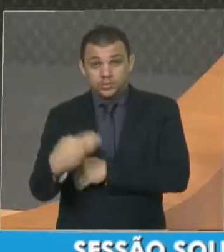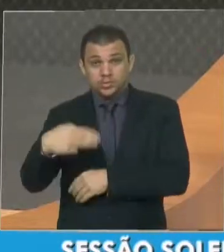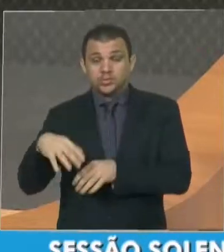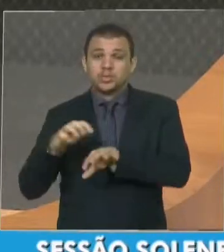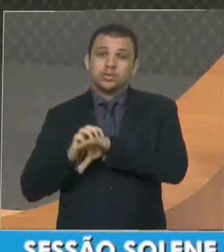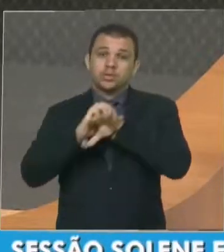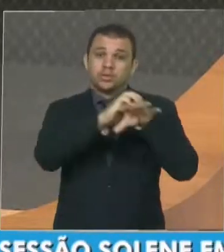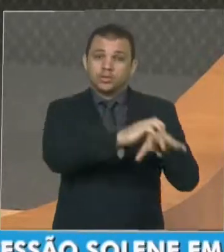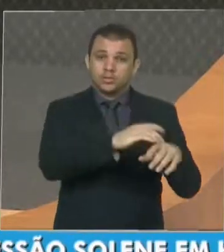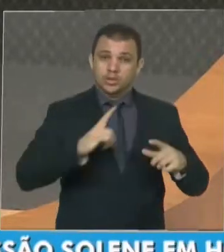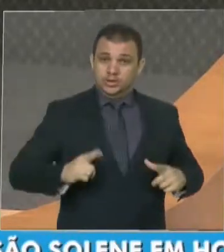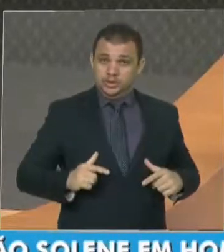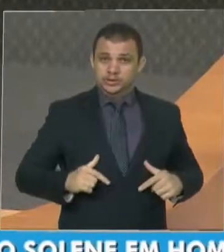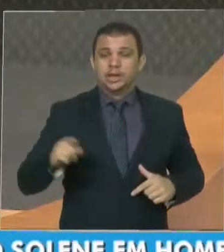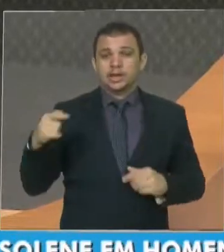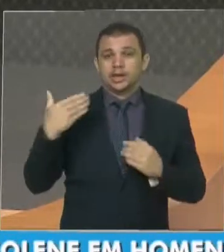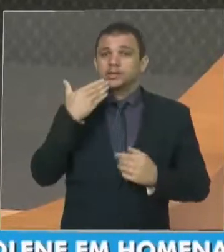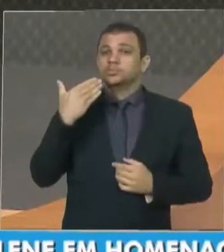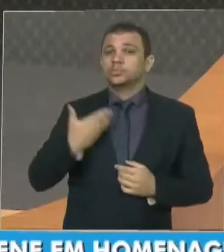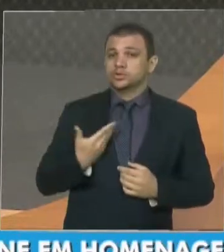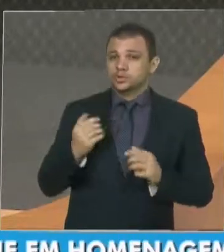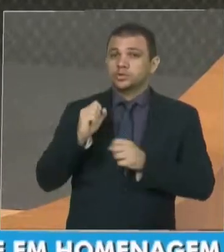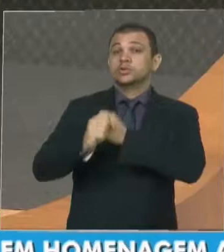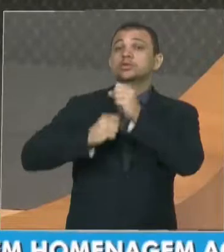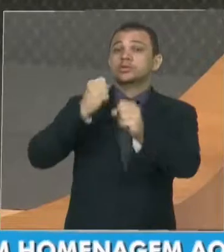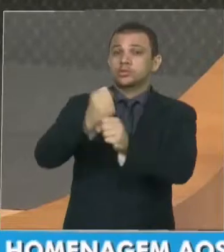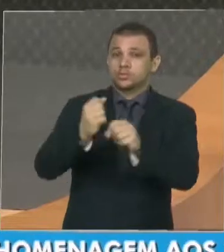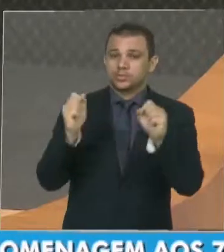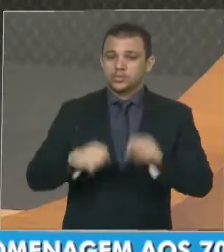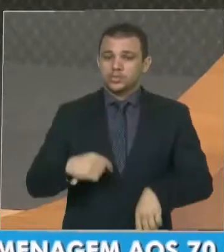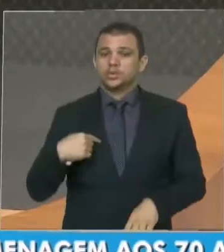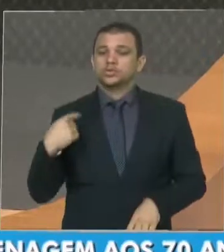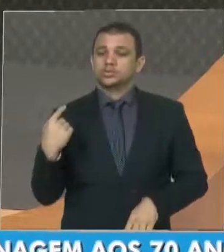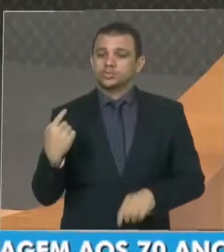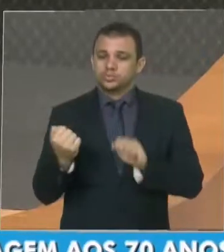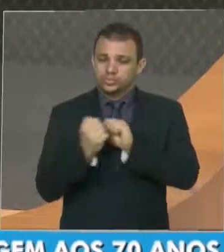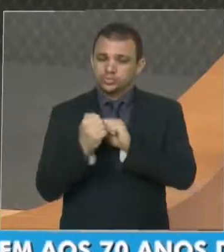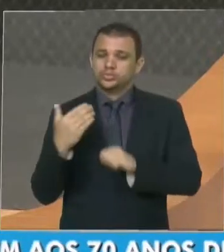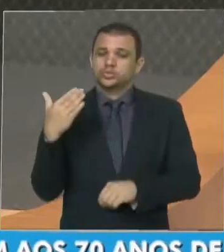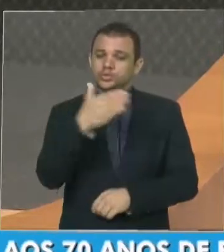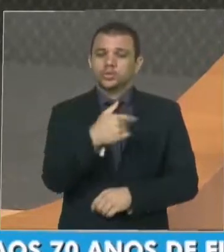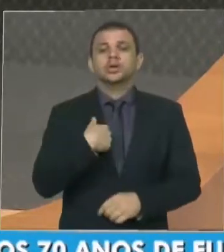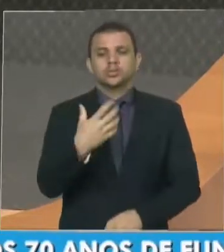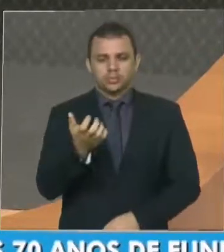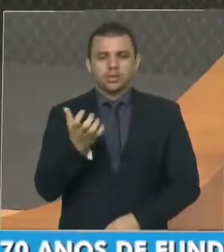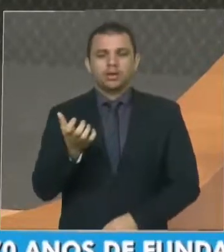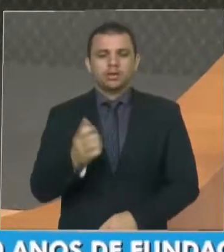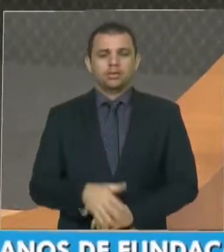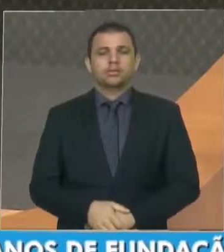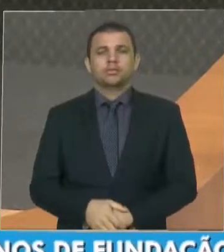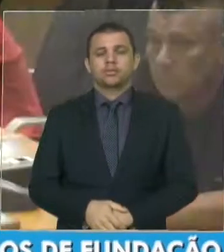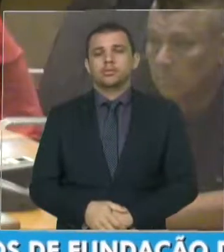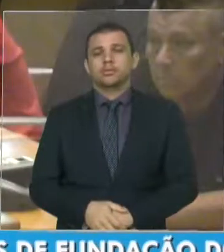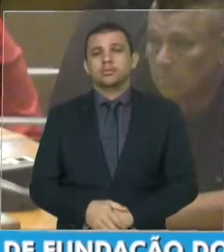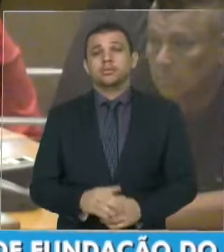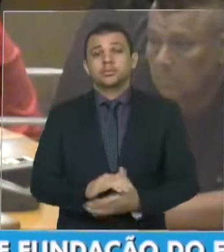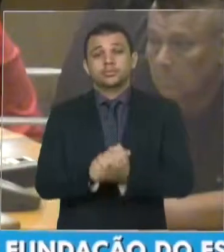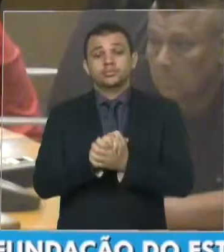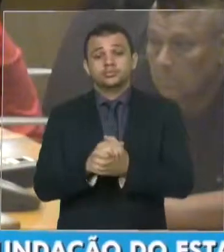vem estar lá com ele, e eu quero estar com o senhor lá também, homem de Deus. E eu quero saber, por último, mas não menos